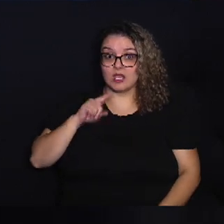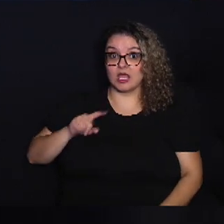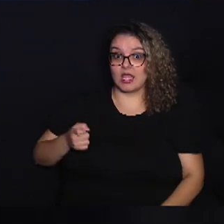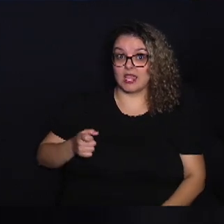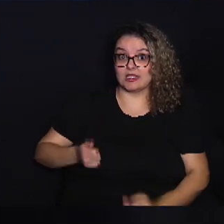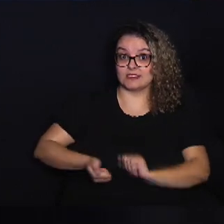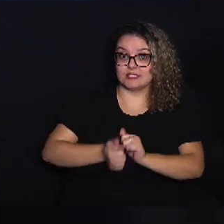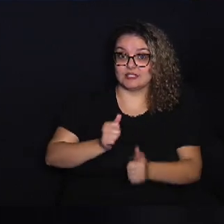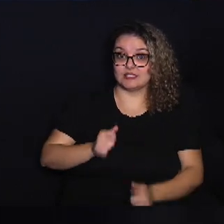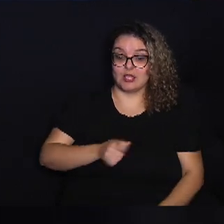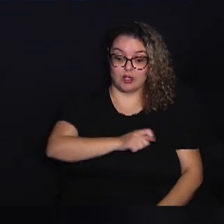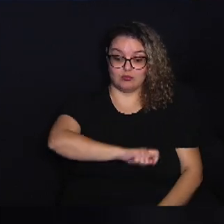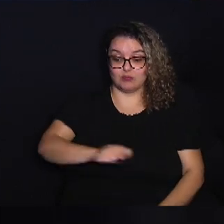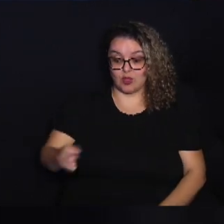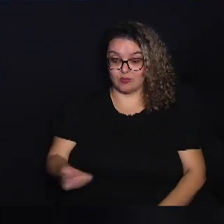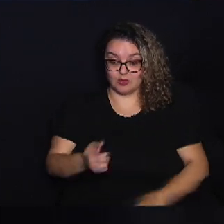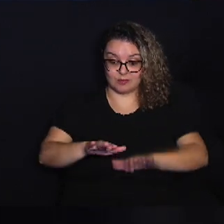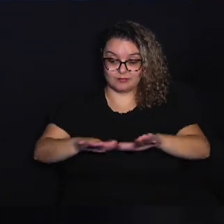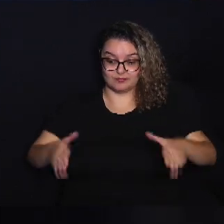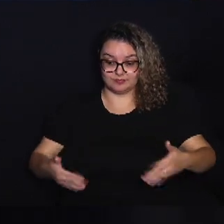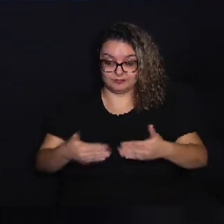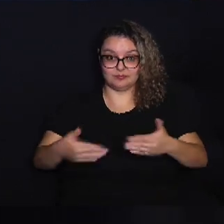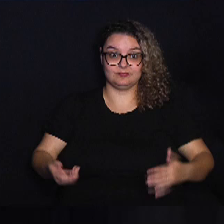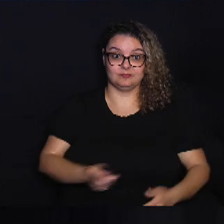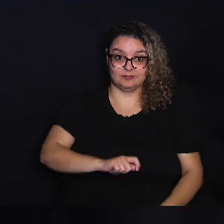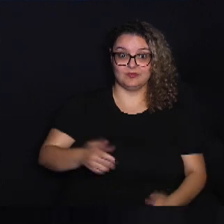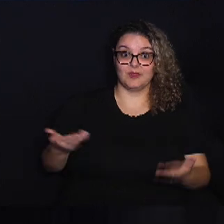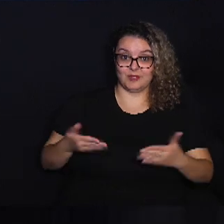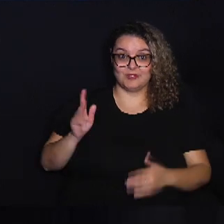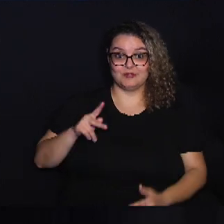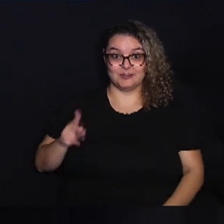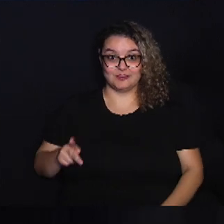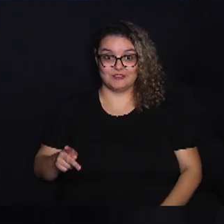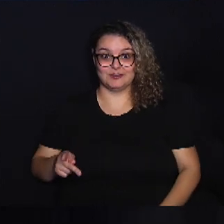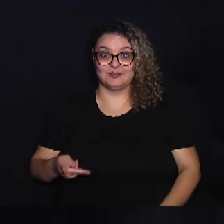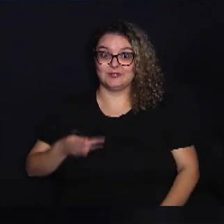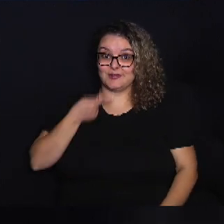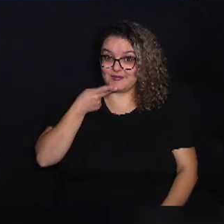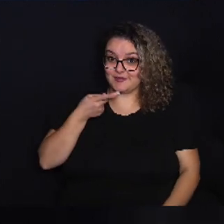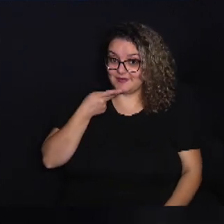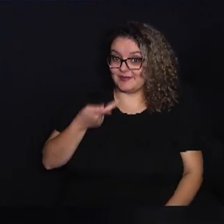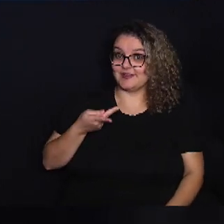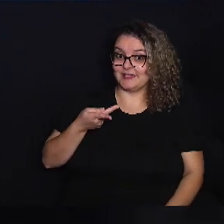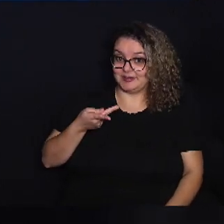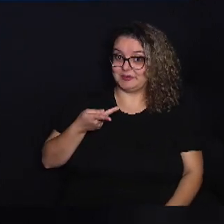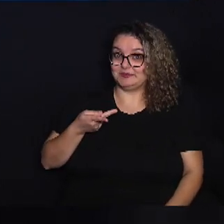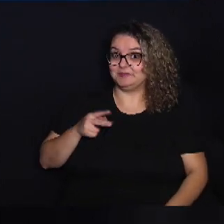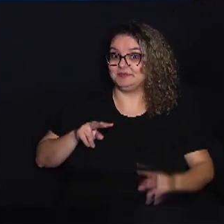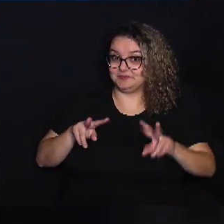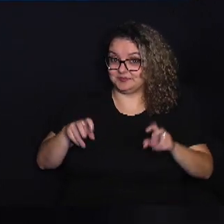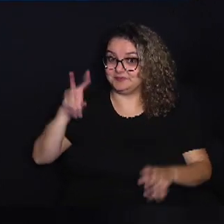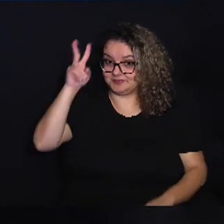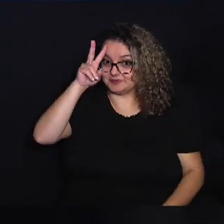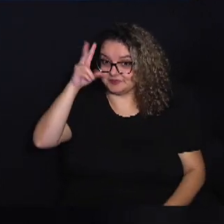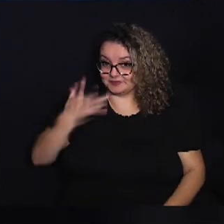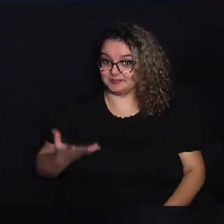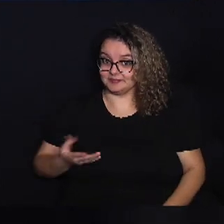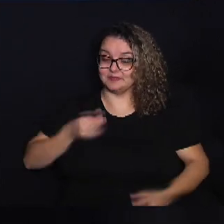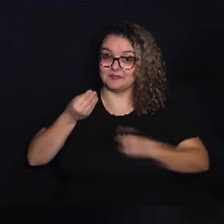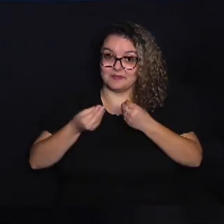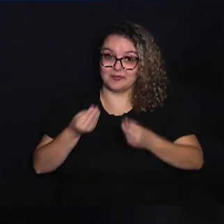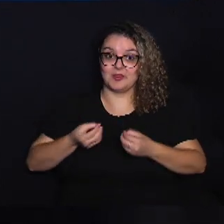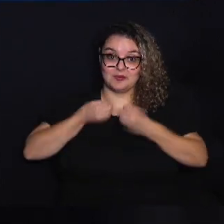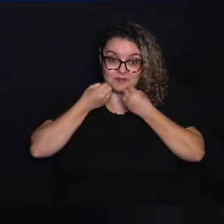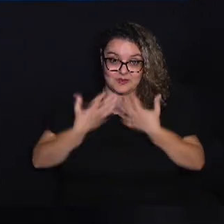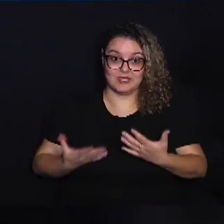de tênis de mesa que hoje é professor, então vamos repercutir bastante a história e como está indo bem.